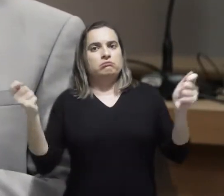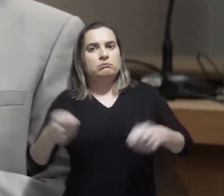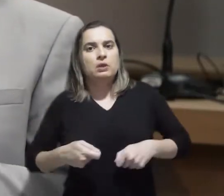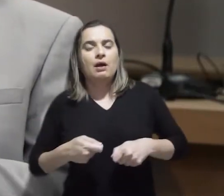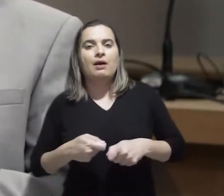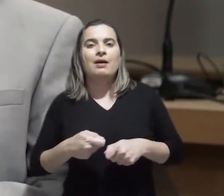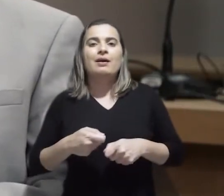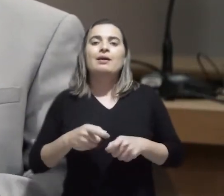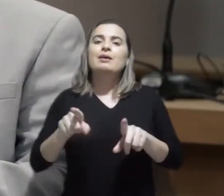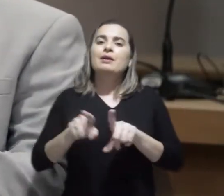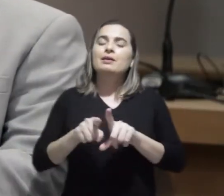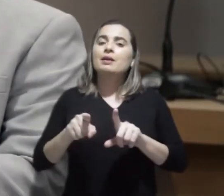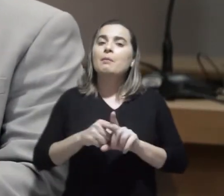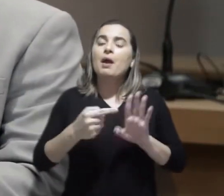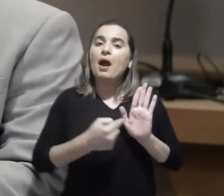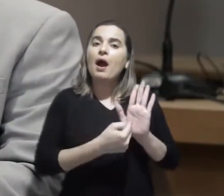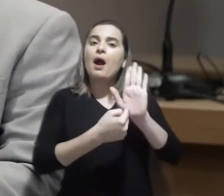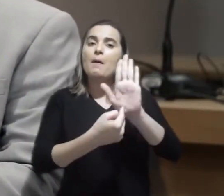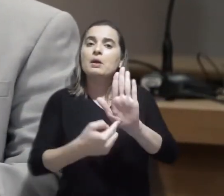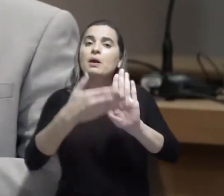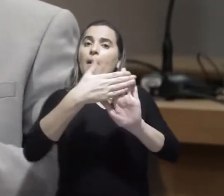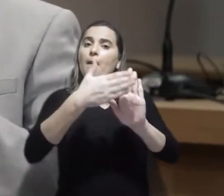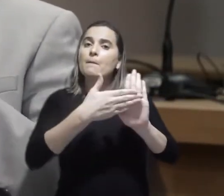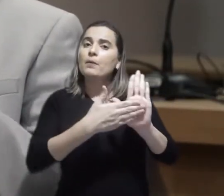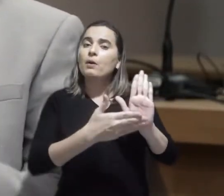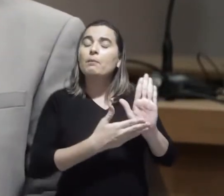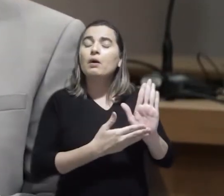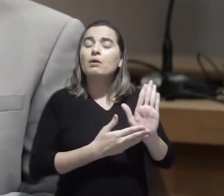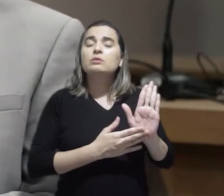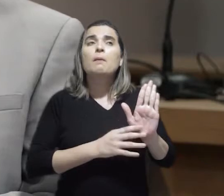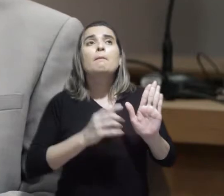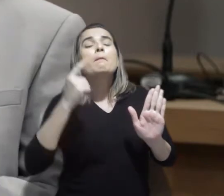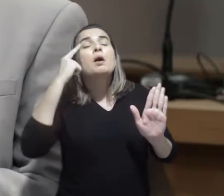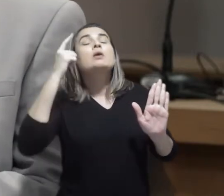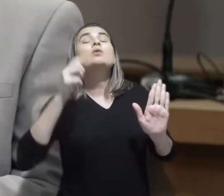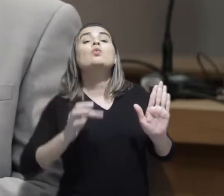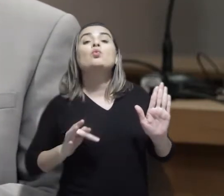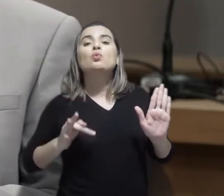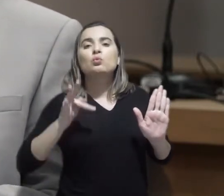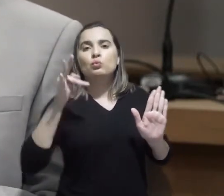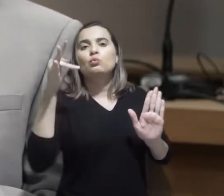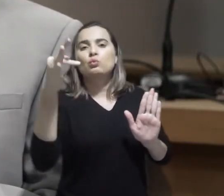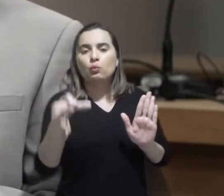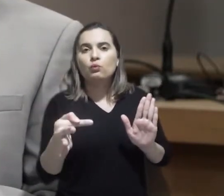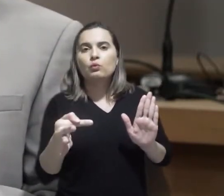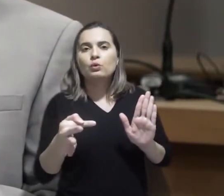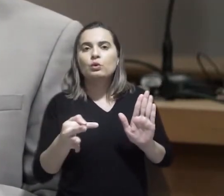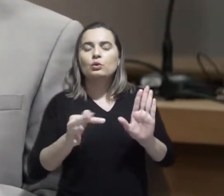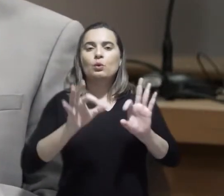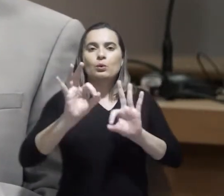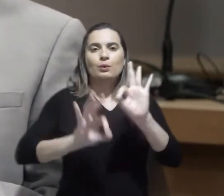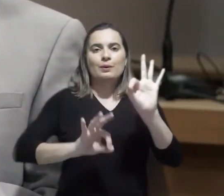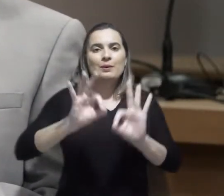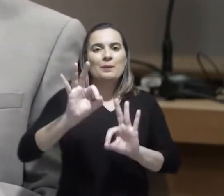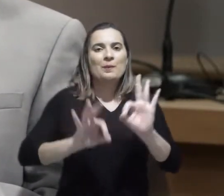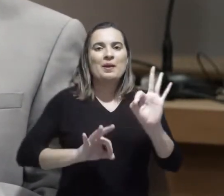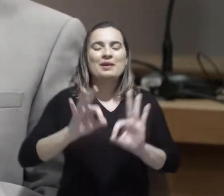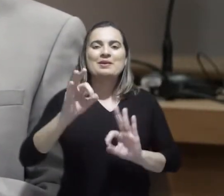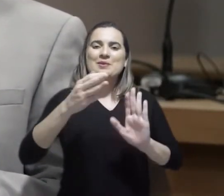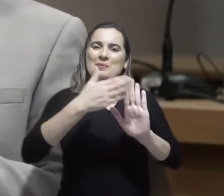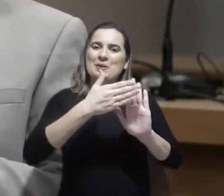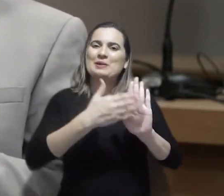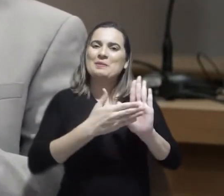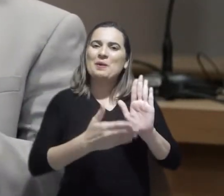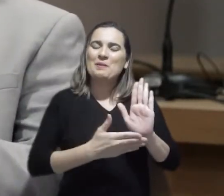e também apresentar suas propostas de campanha, o que ele planeja fazer. São os dois objetivos da propaganda